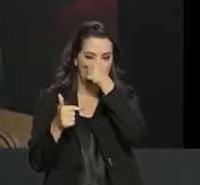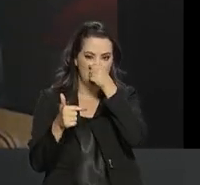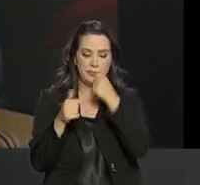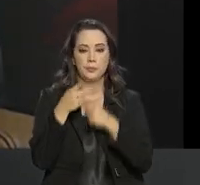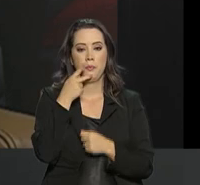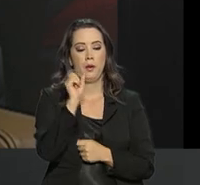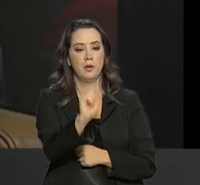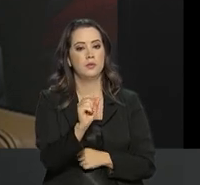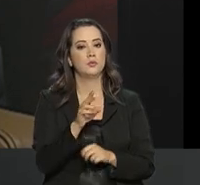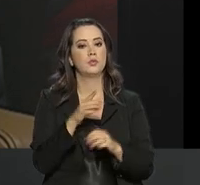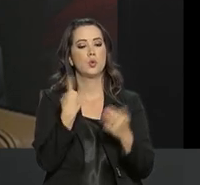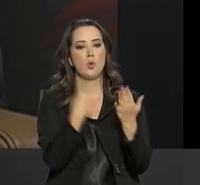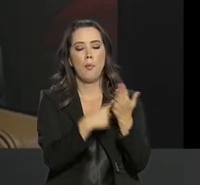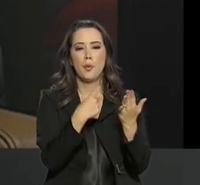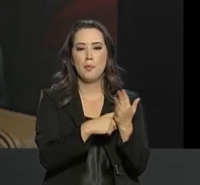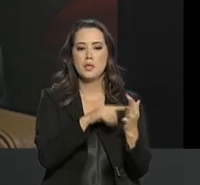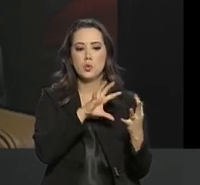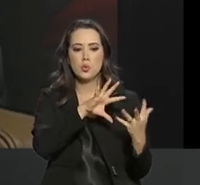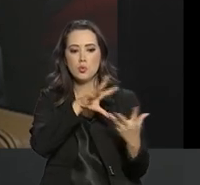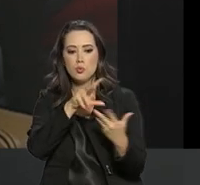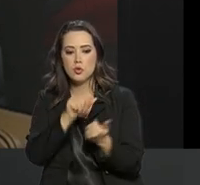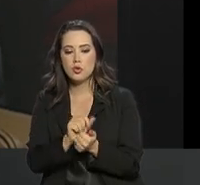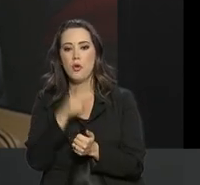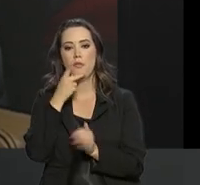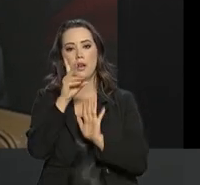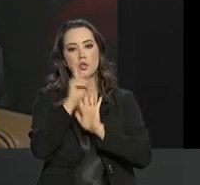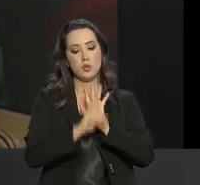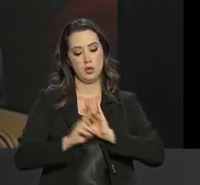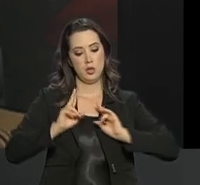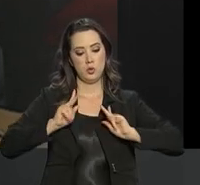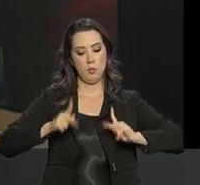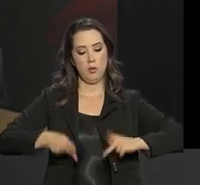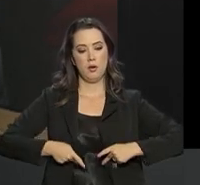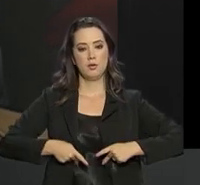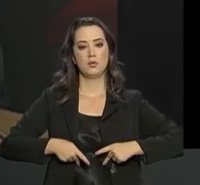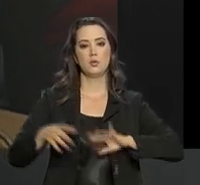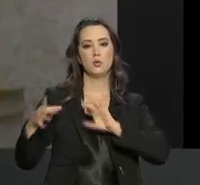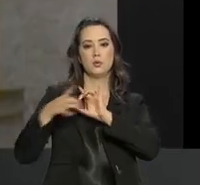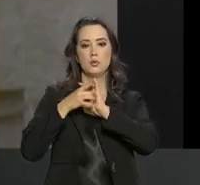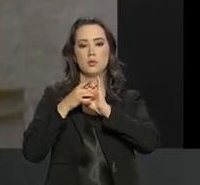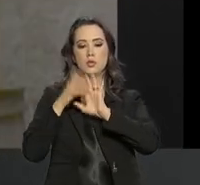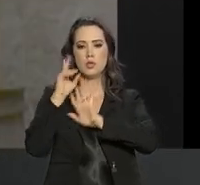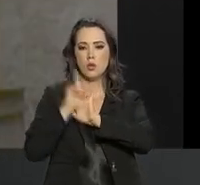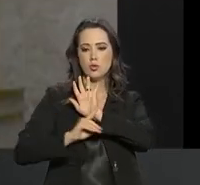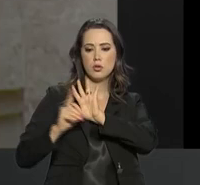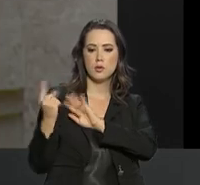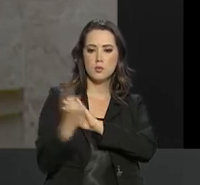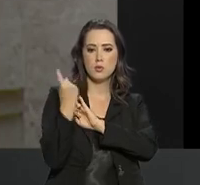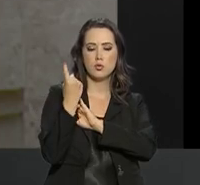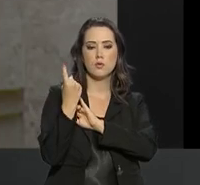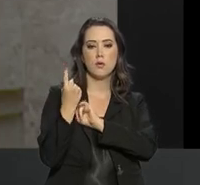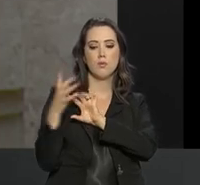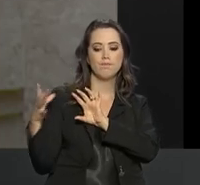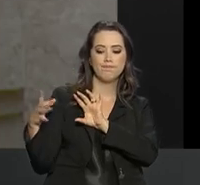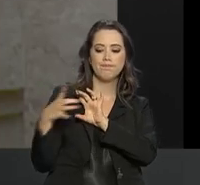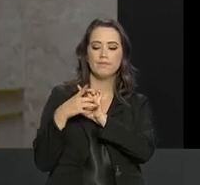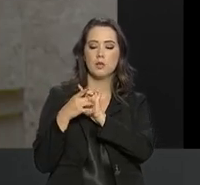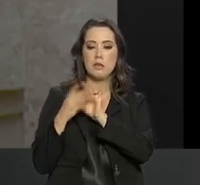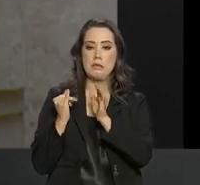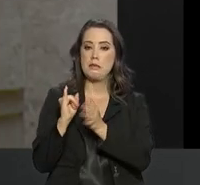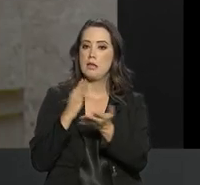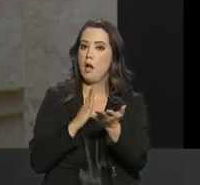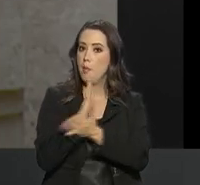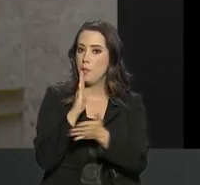aqui, os tratados internacionais referentes aos direitos humanos, conectados aos direitos individuais, eles, se